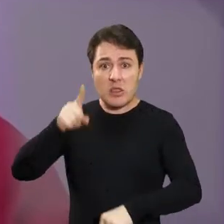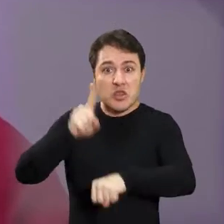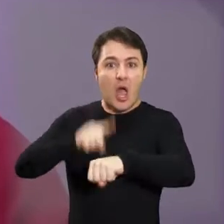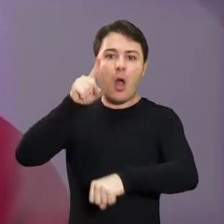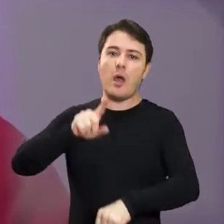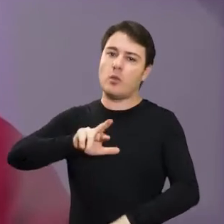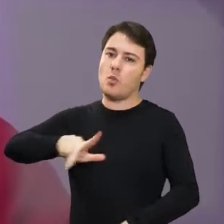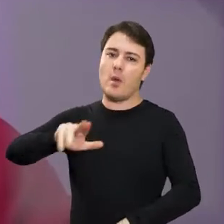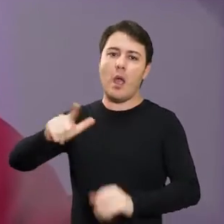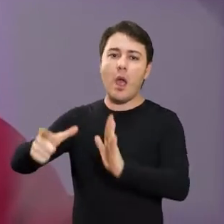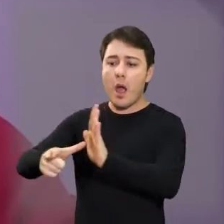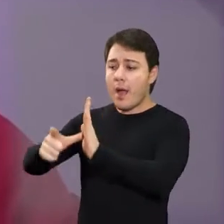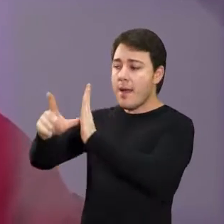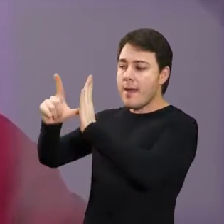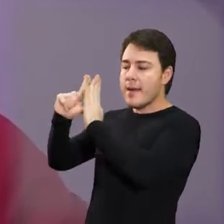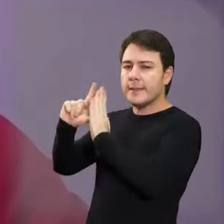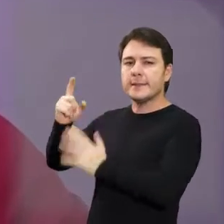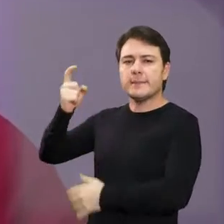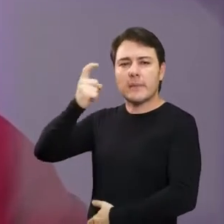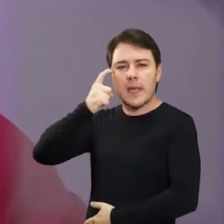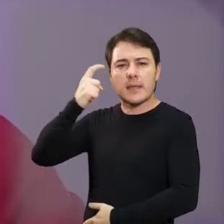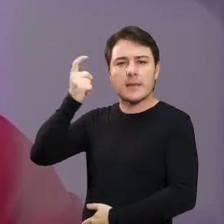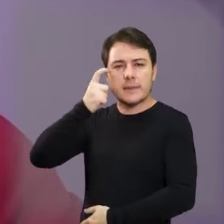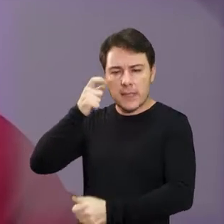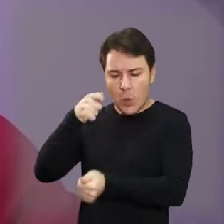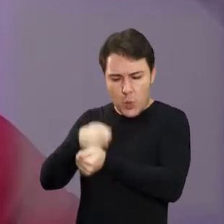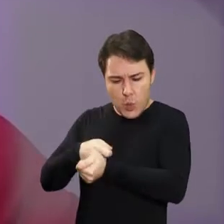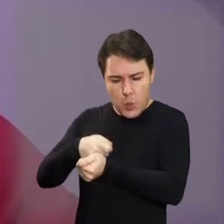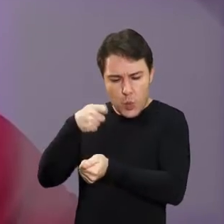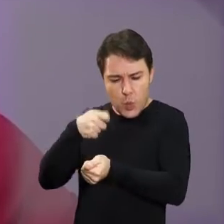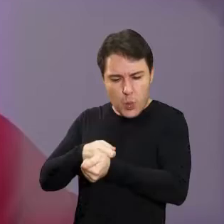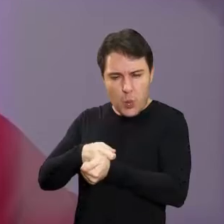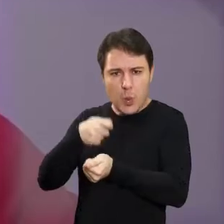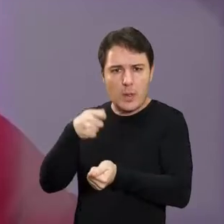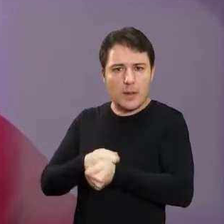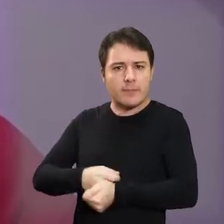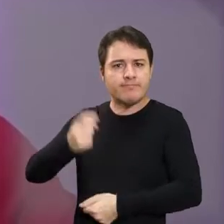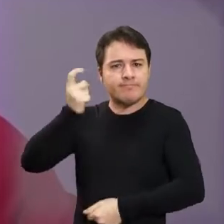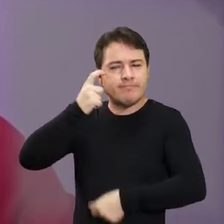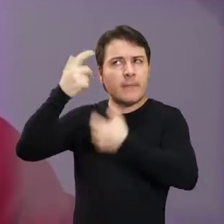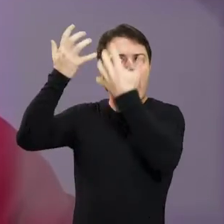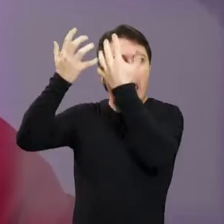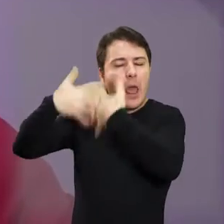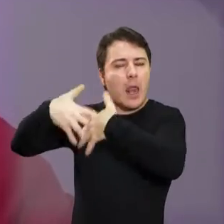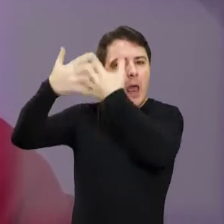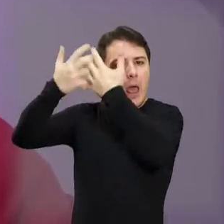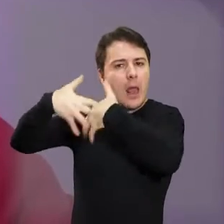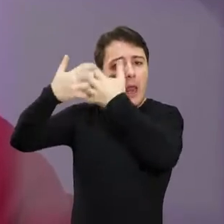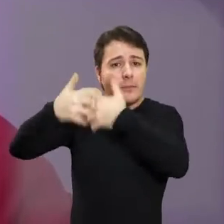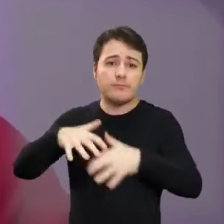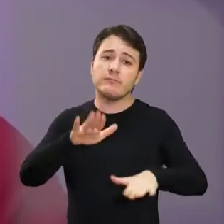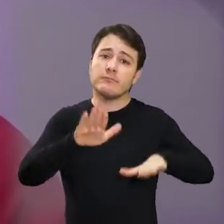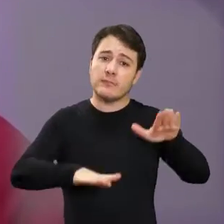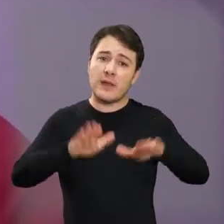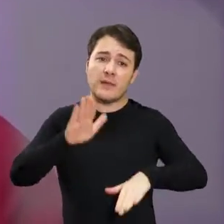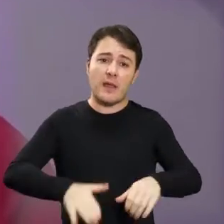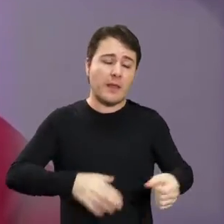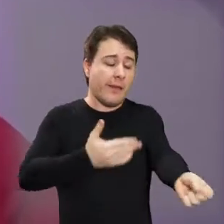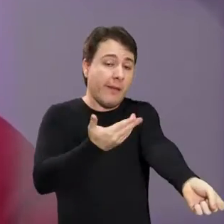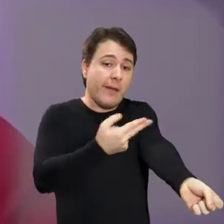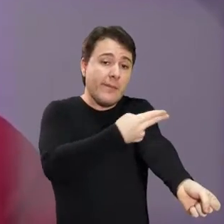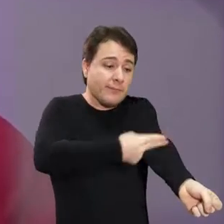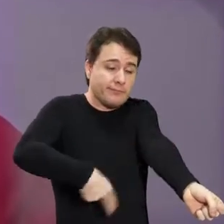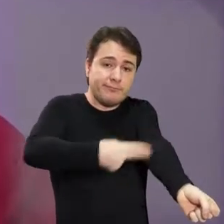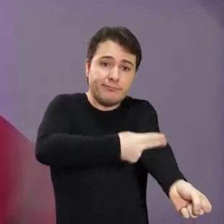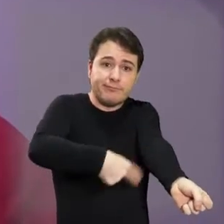vem pensando por um tempo, ponderando essas possibilidades. Aí, eventualmente, ela pode passar para gestos de